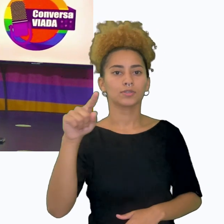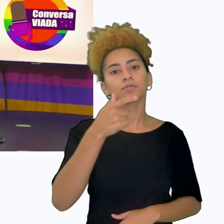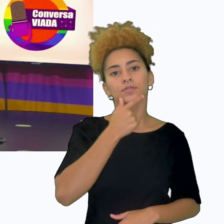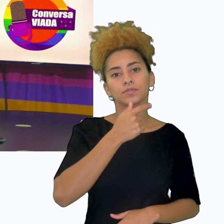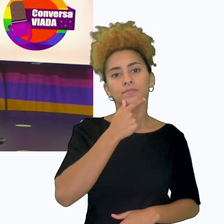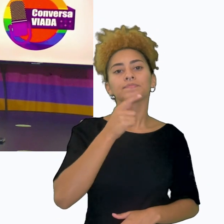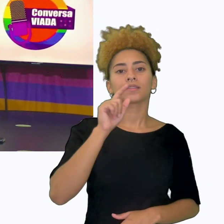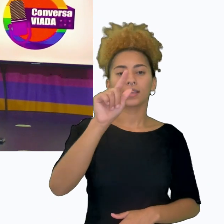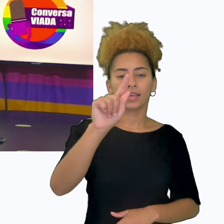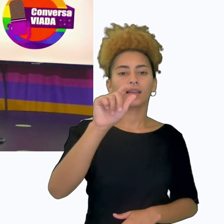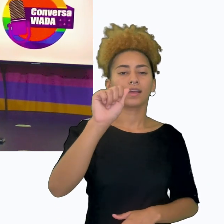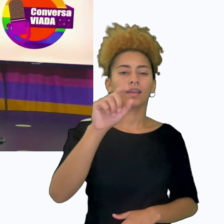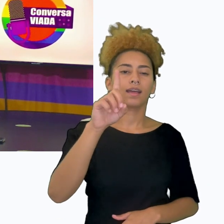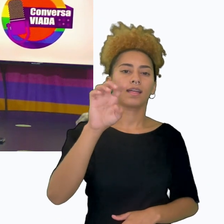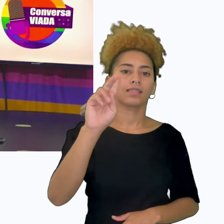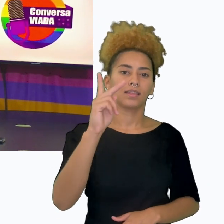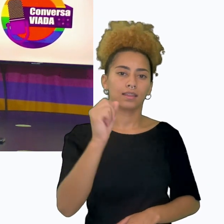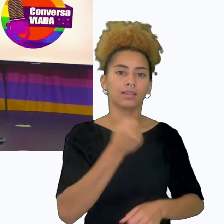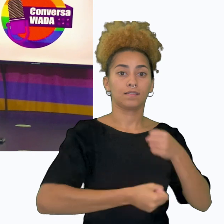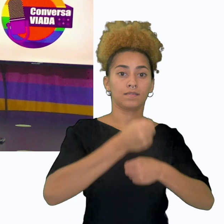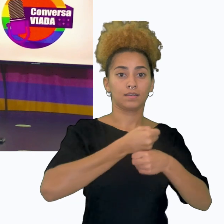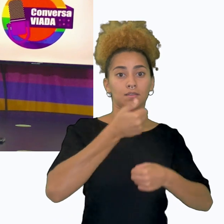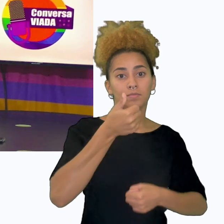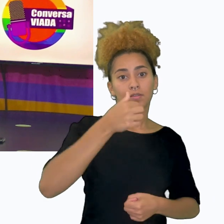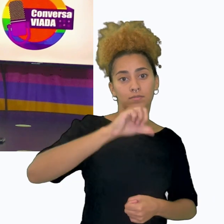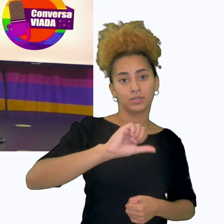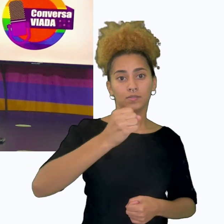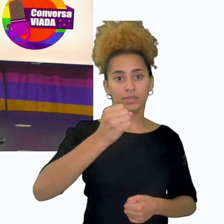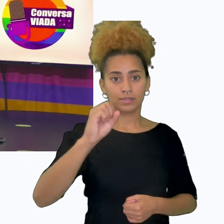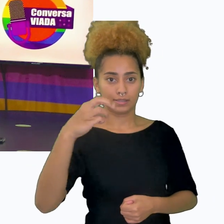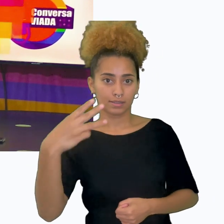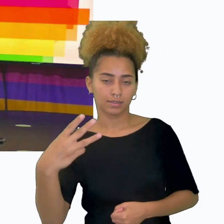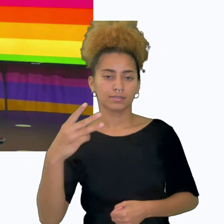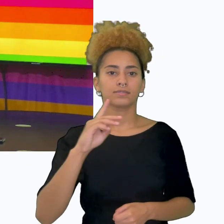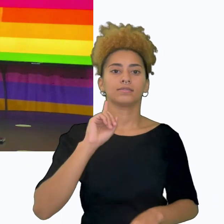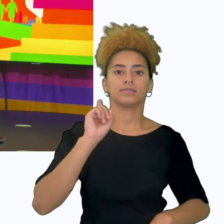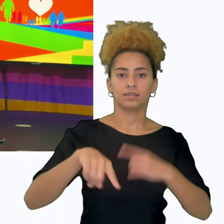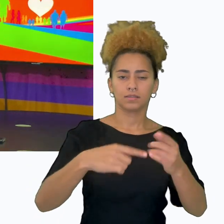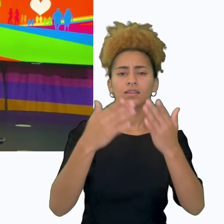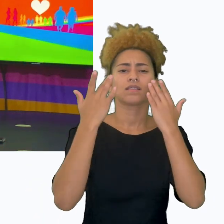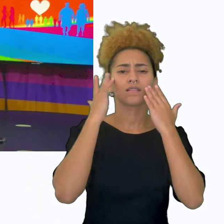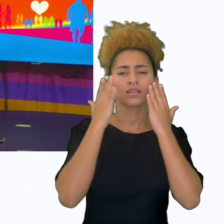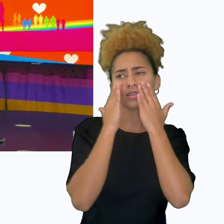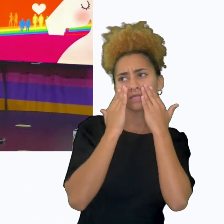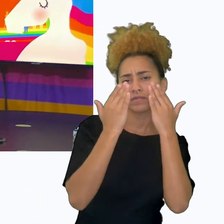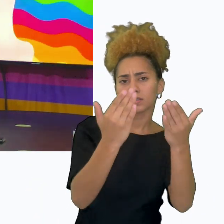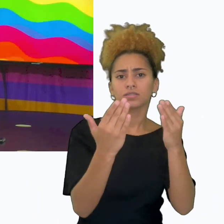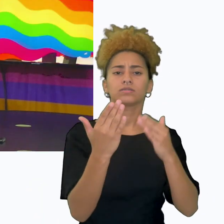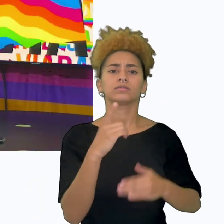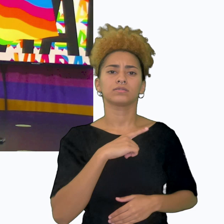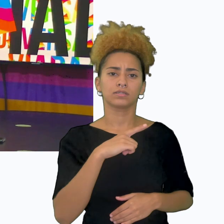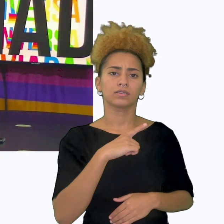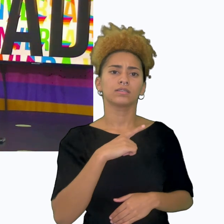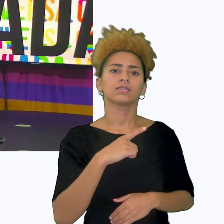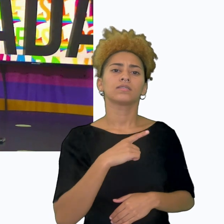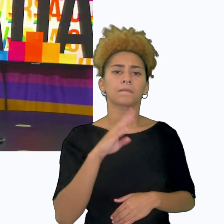era do Gadelha, que foi o mesmo dono do Casa Branca. Foi em 1983 que o Sóton existia. Aí depois, Que era em frente a casa onde dos-